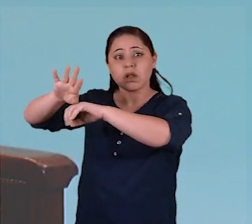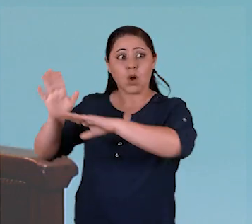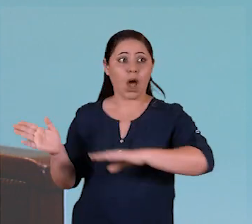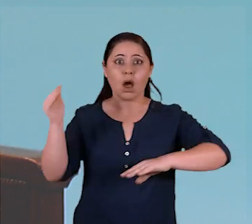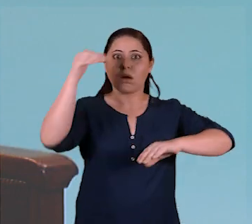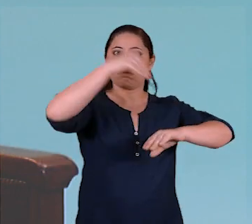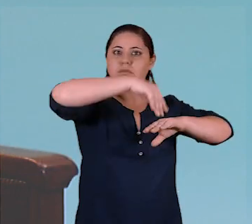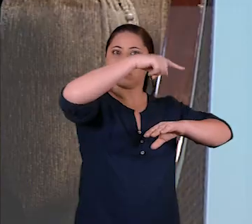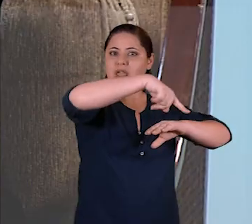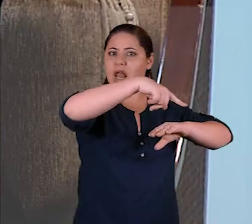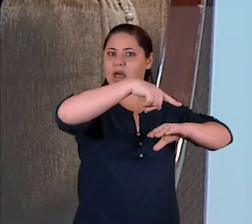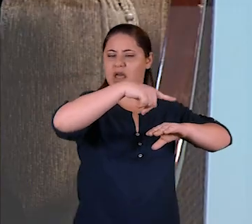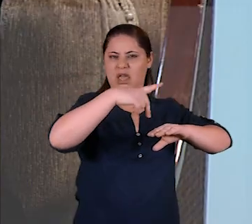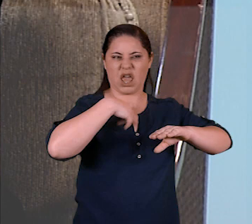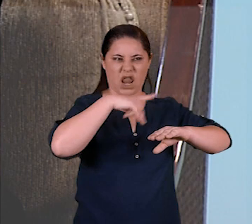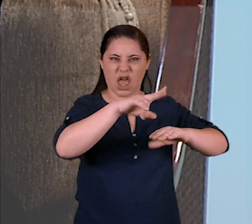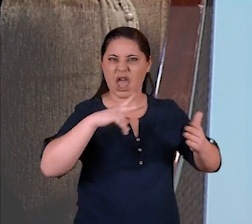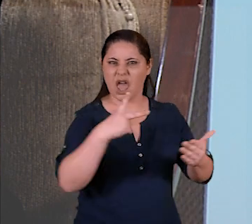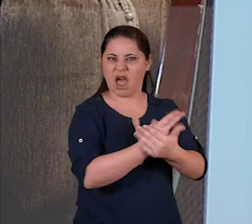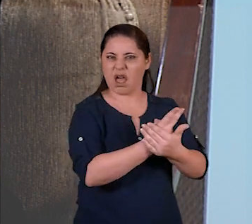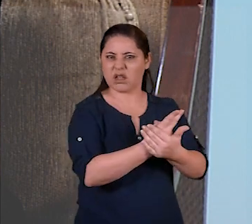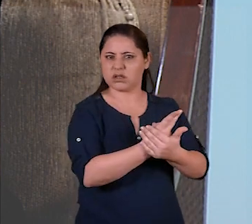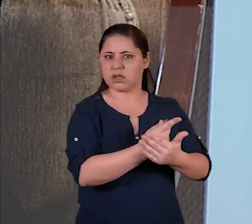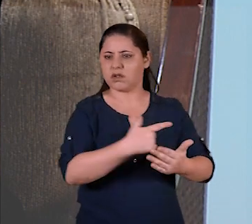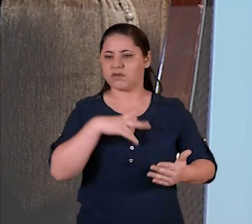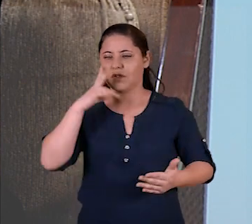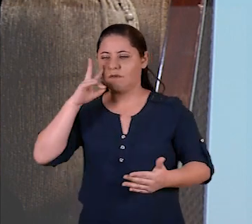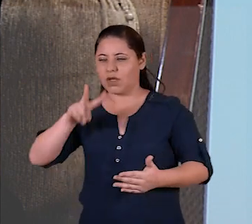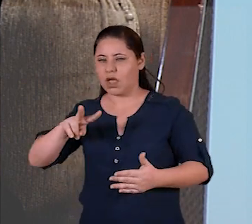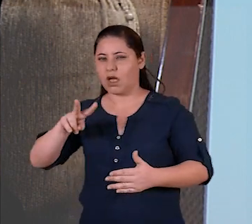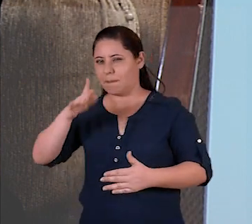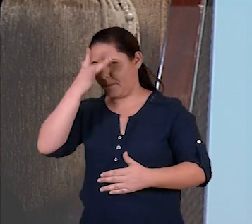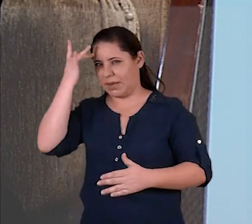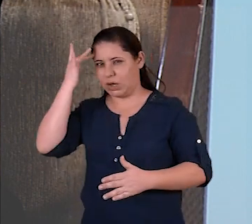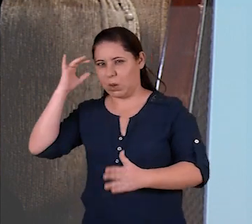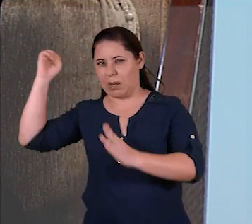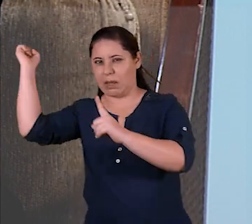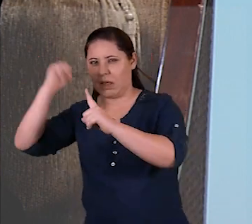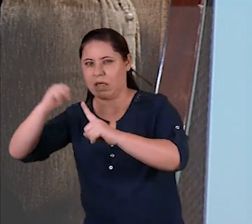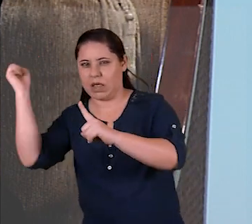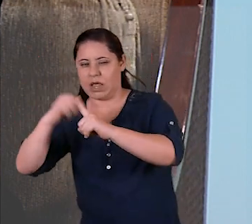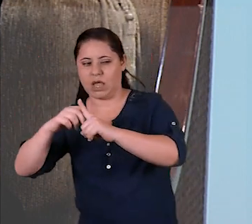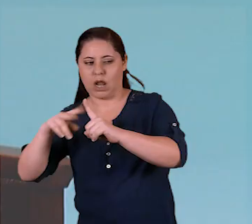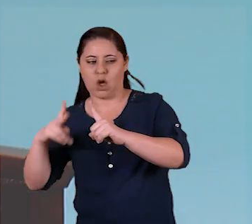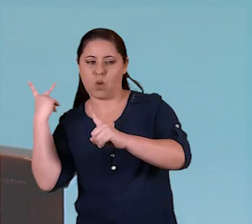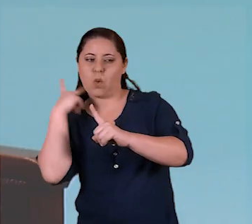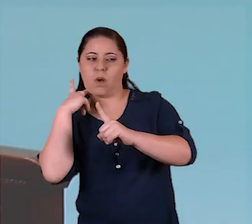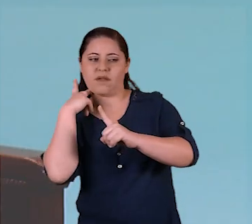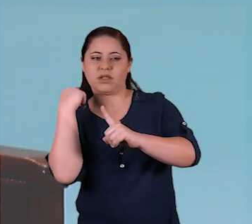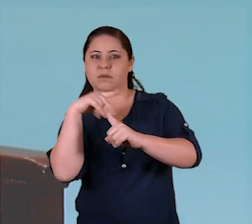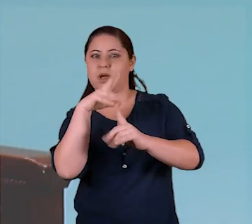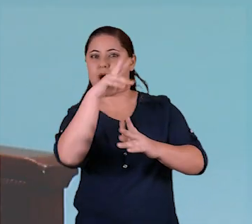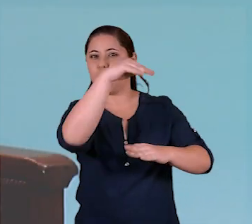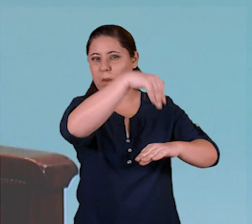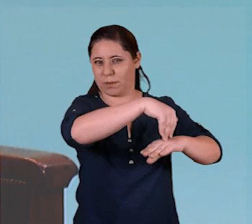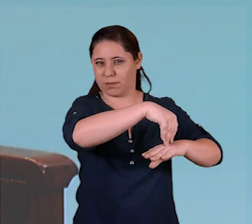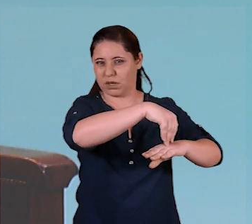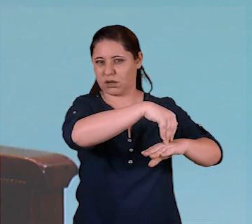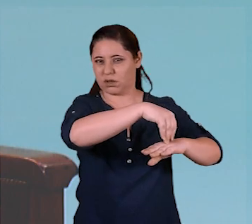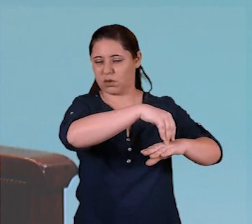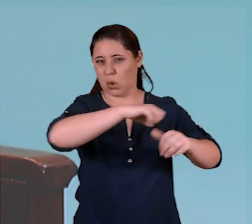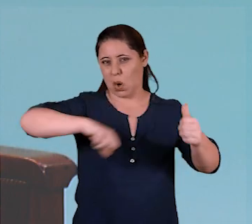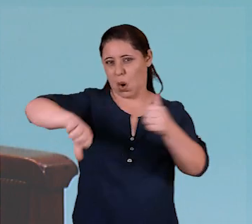dela, insinuando que ela não seria santa. Então, normalmente você vê o agressor jogar a culpa para cima da vítima e ele, como se